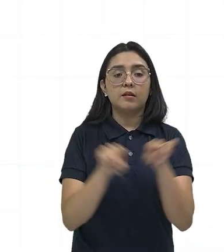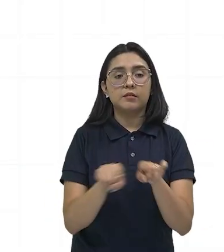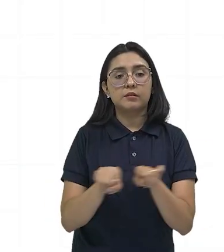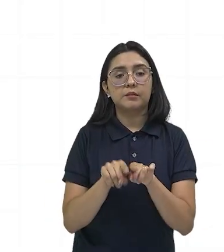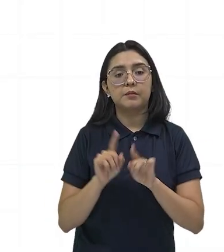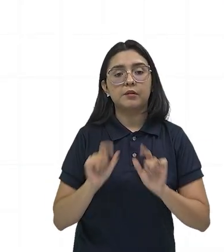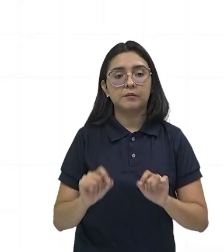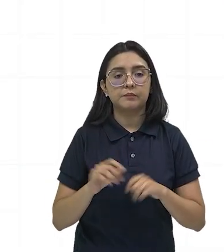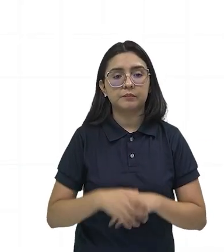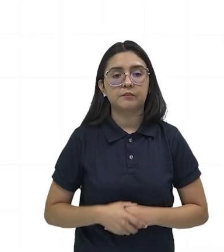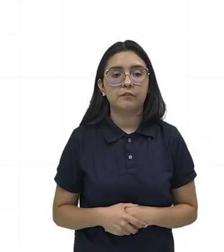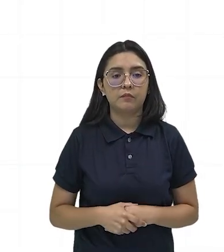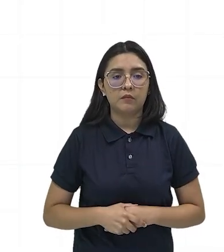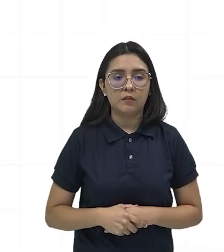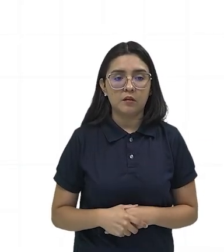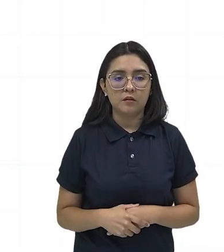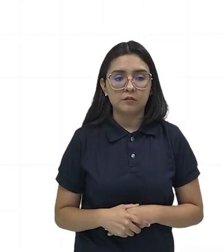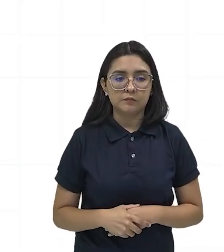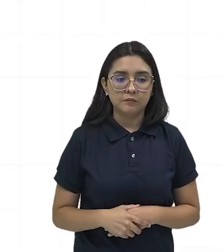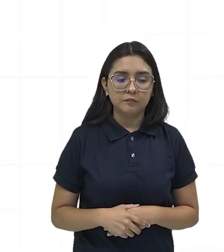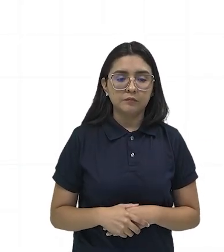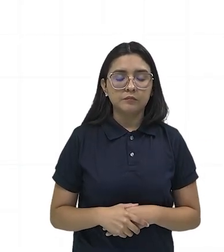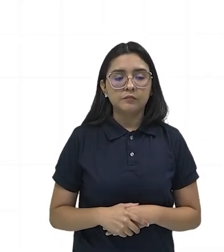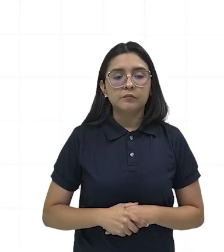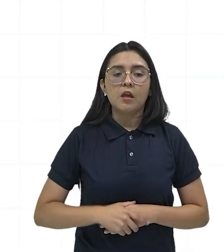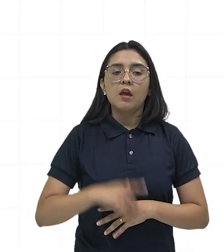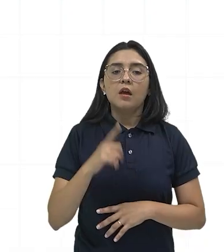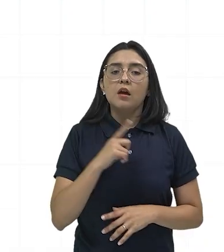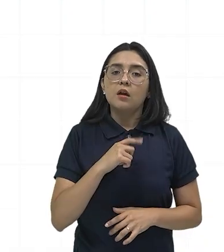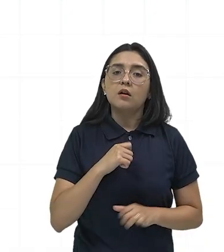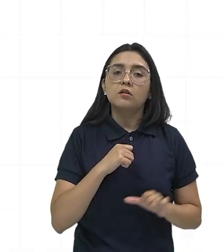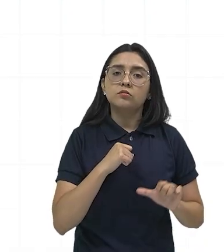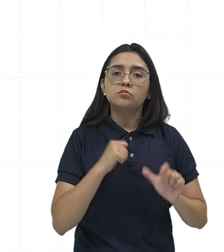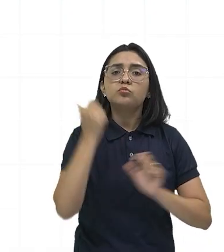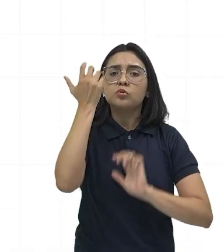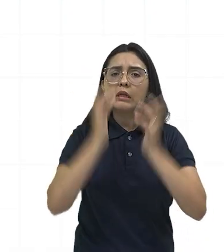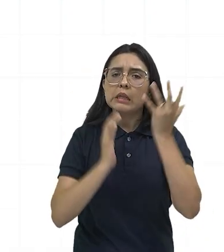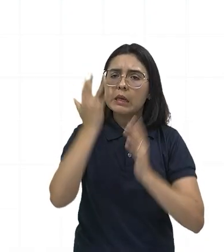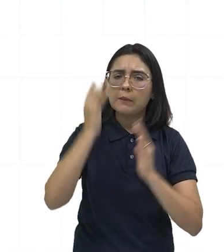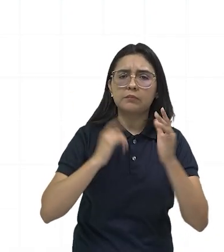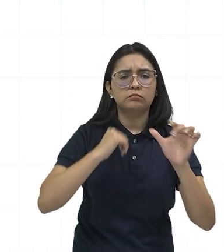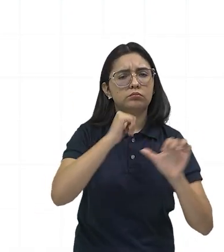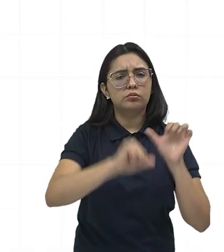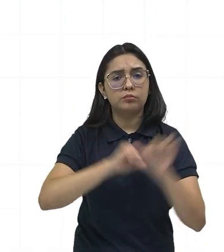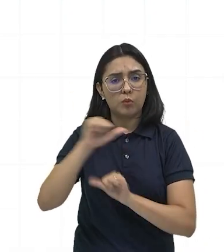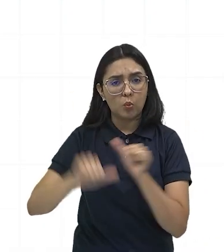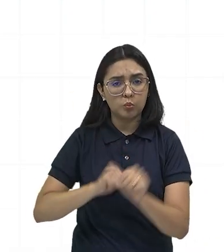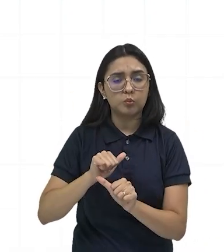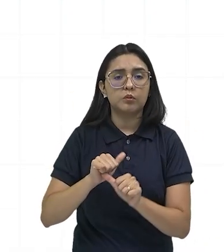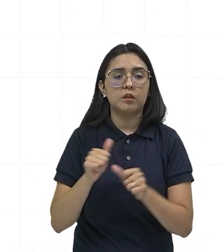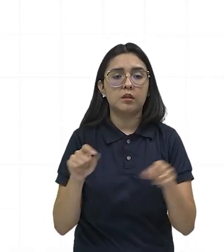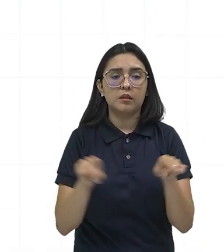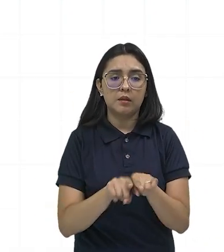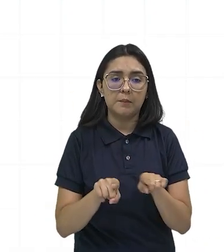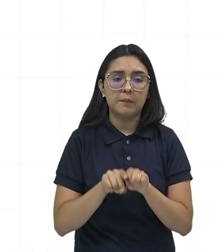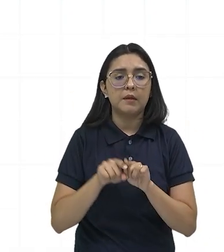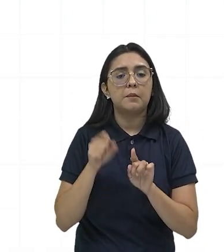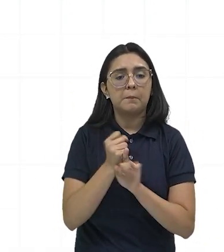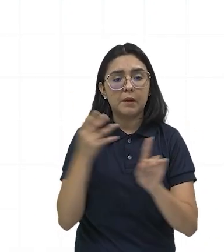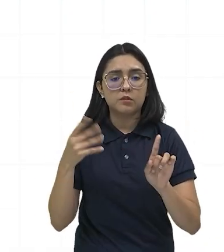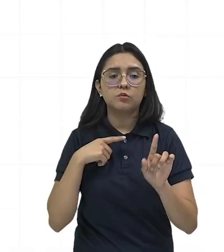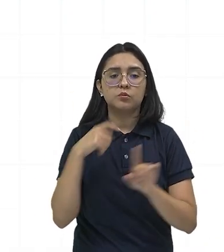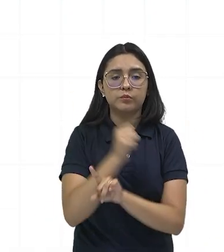nós temos como impactos do desmatamento mudanças climáticas, impactos